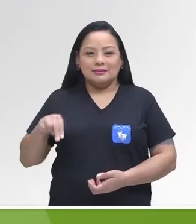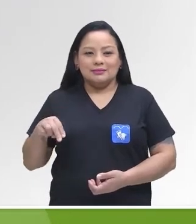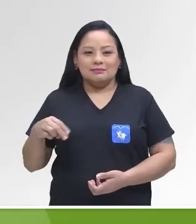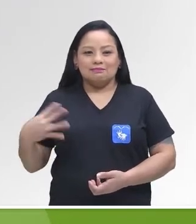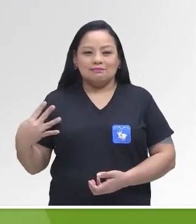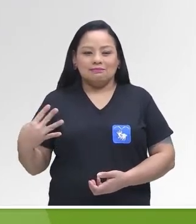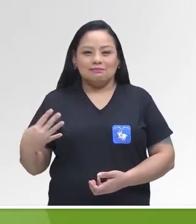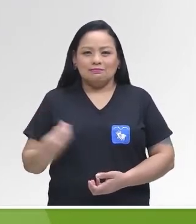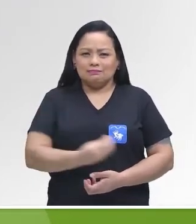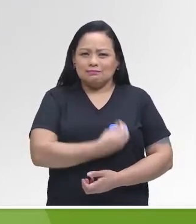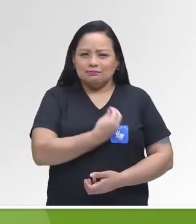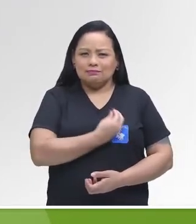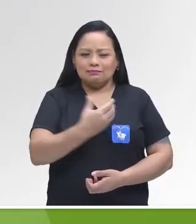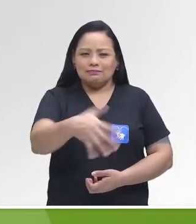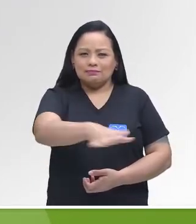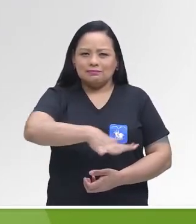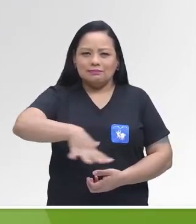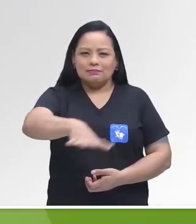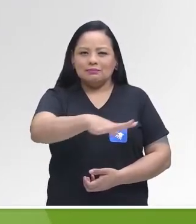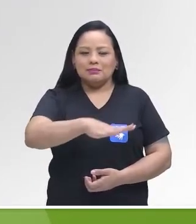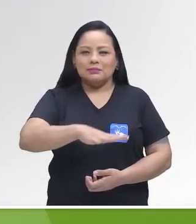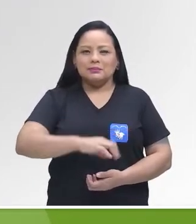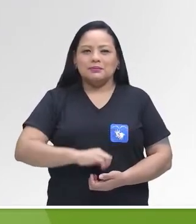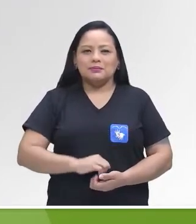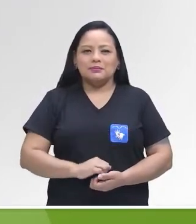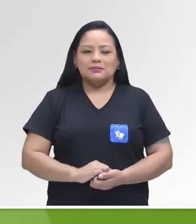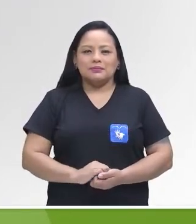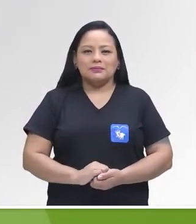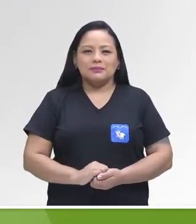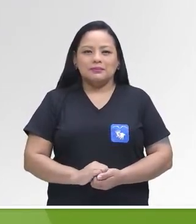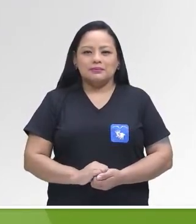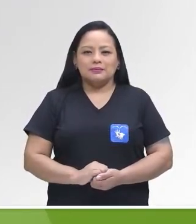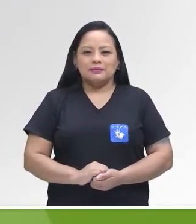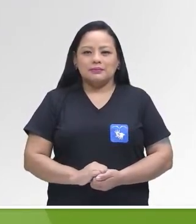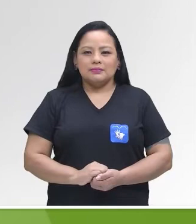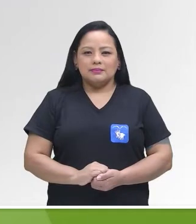Unidade 4, Vida e Ambiente.